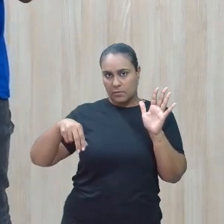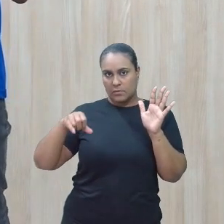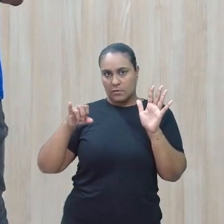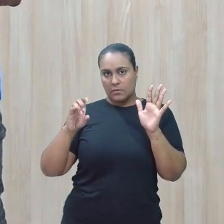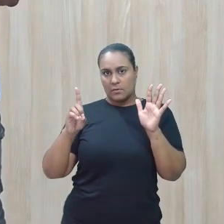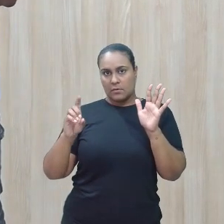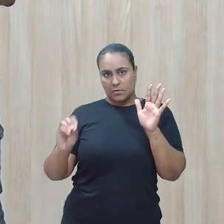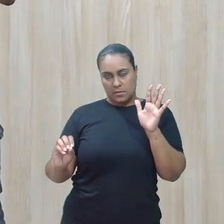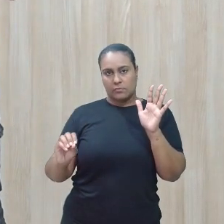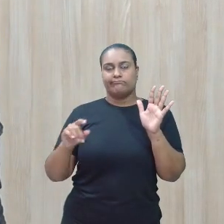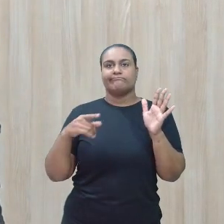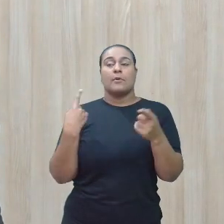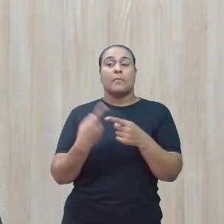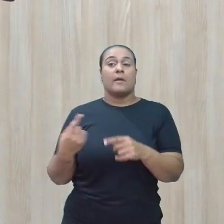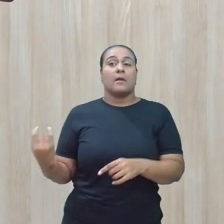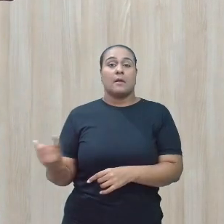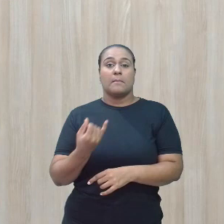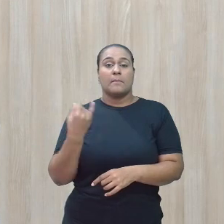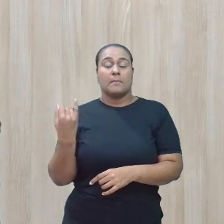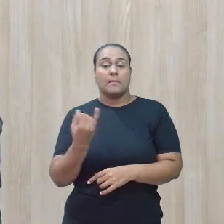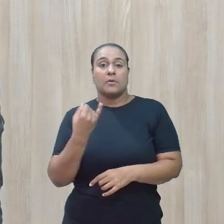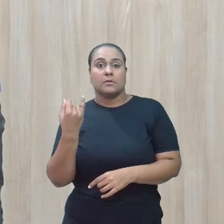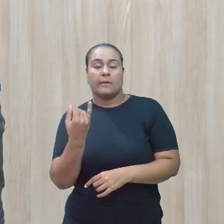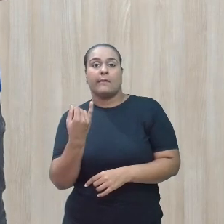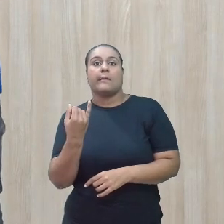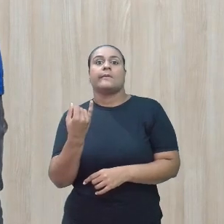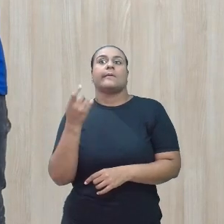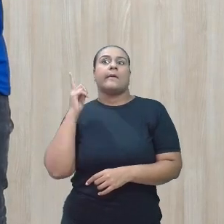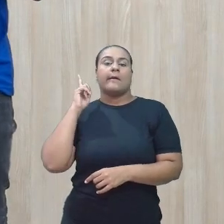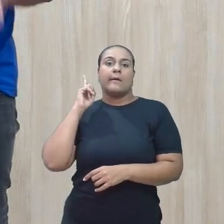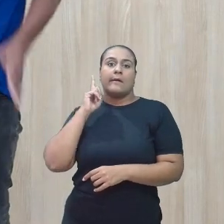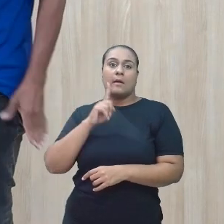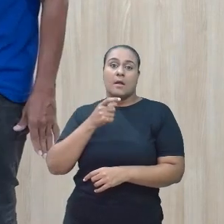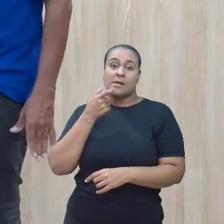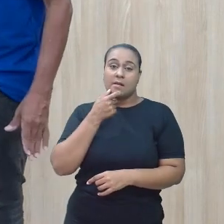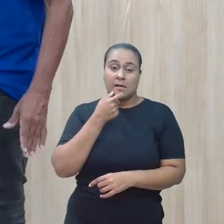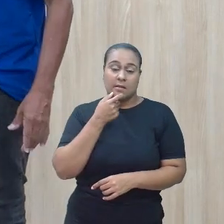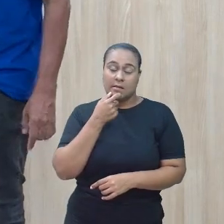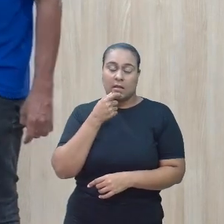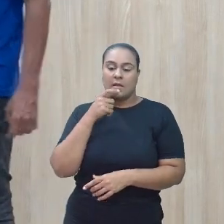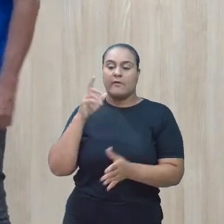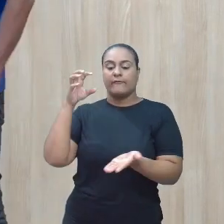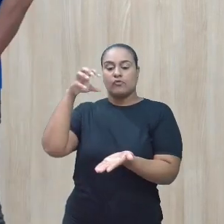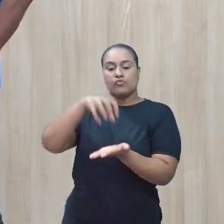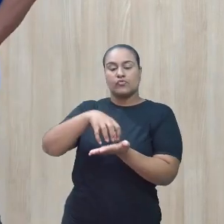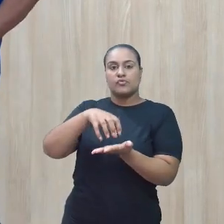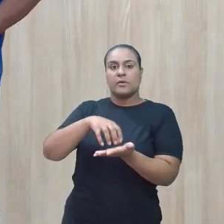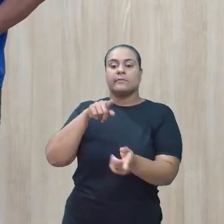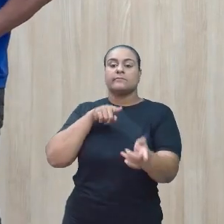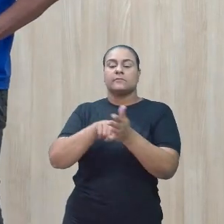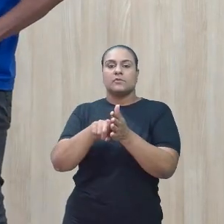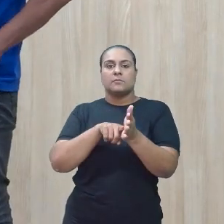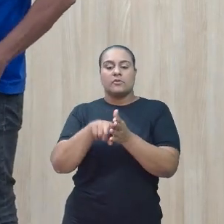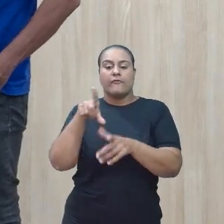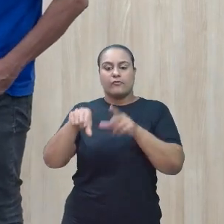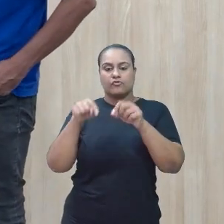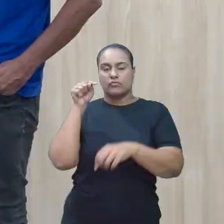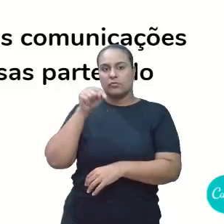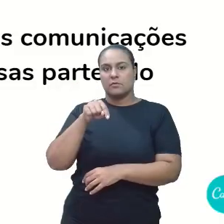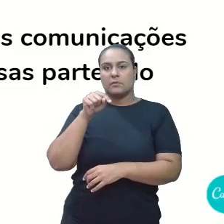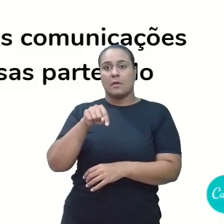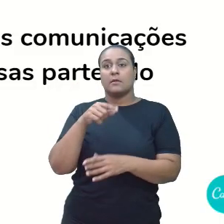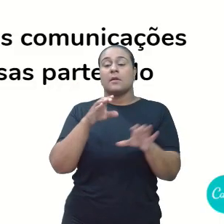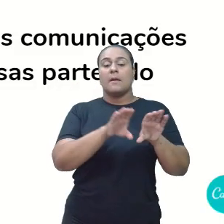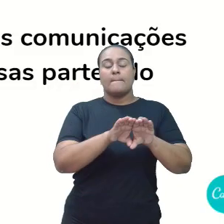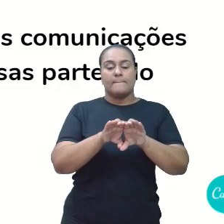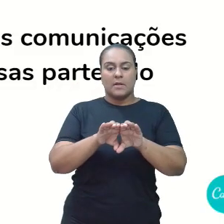importante naquela época, a Inglaterra era o centro de pesquisa e foi escolhido lá. Tá? Então, para que serve o fuso horário? Padronizar as